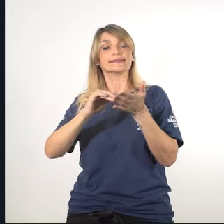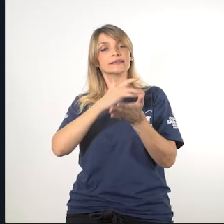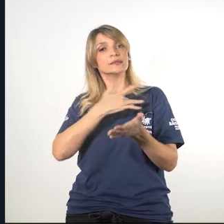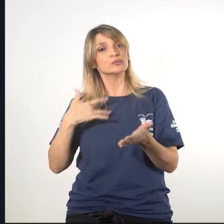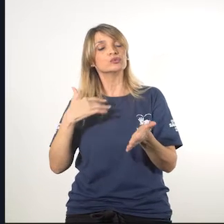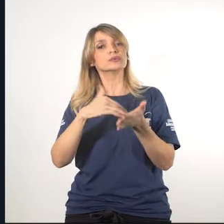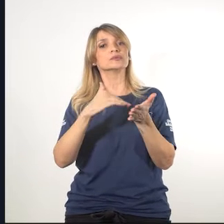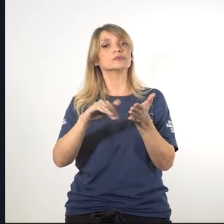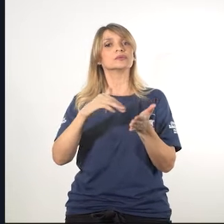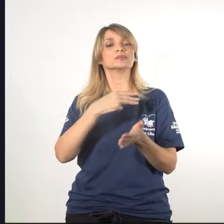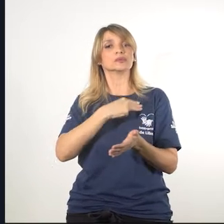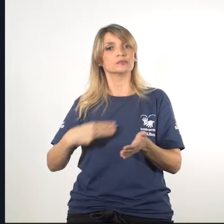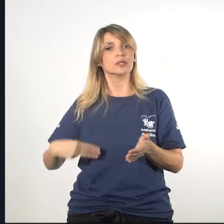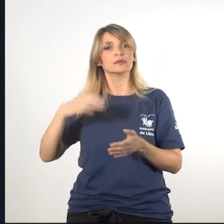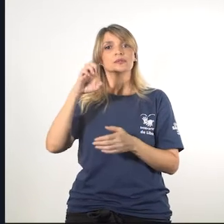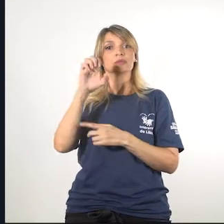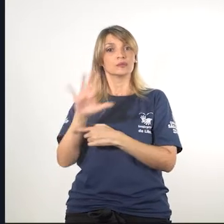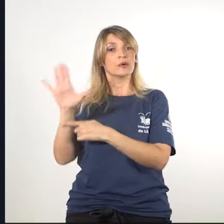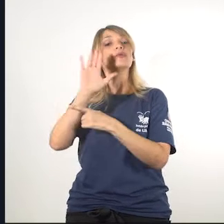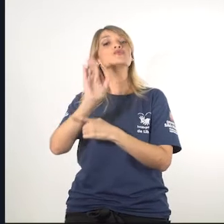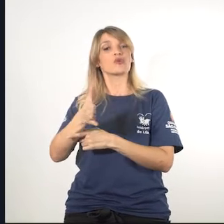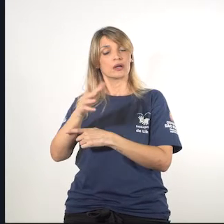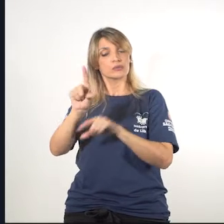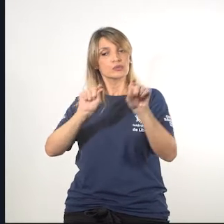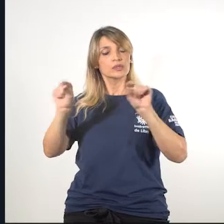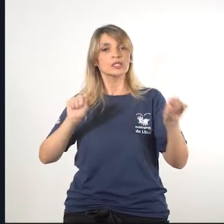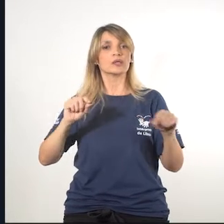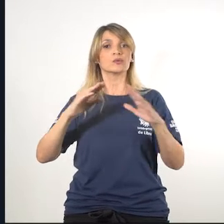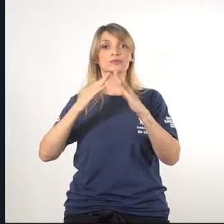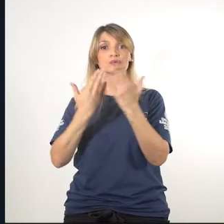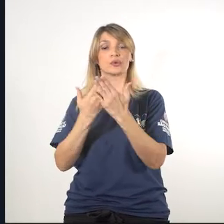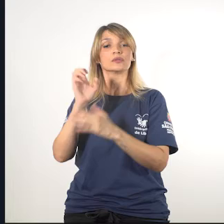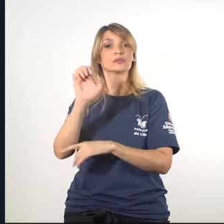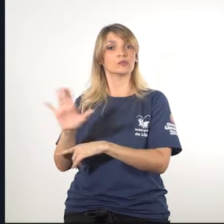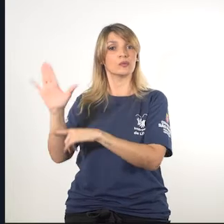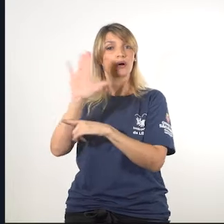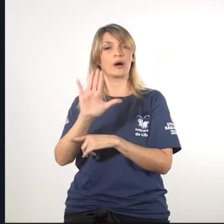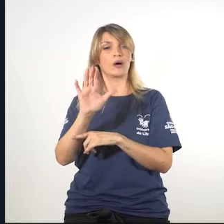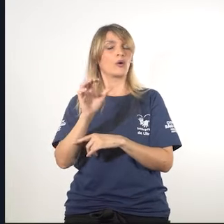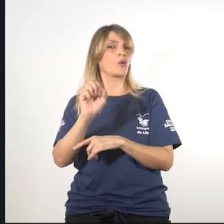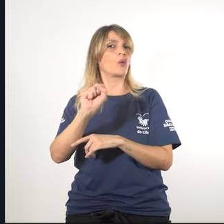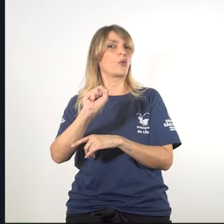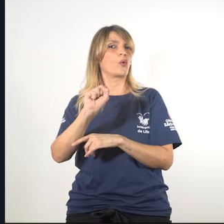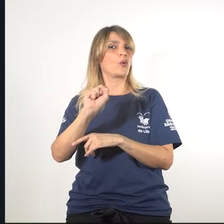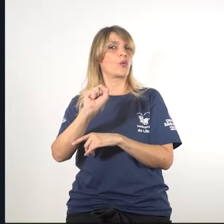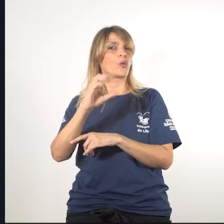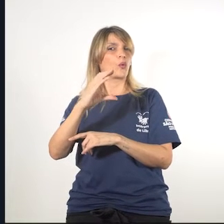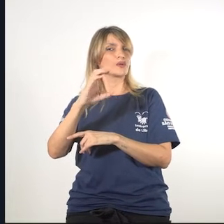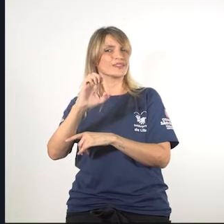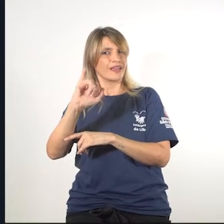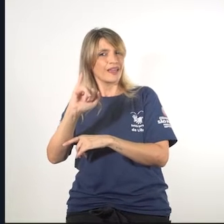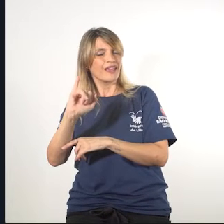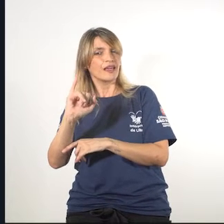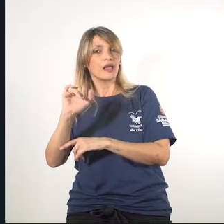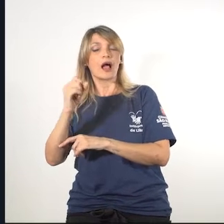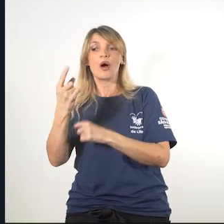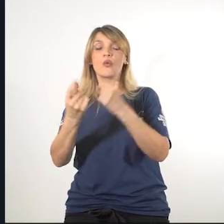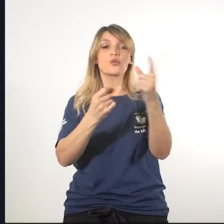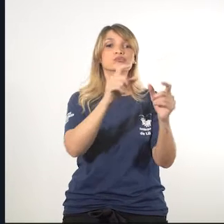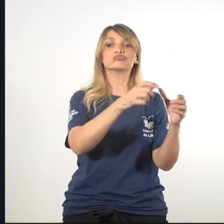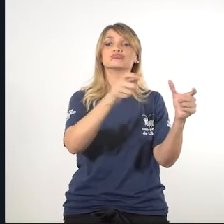Municipal e Estadual, já definiram, escolas estaduais, 6 e alguns estabelecimentos de ensino